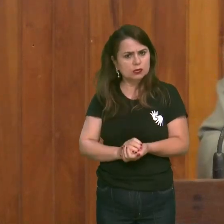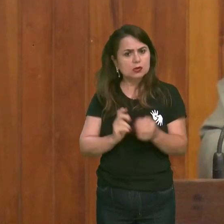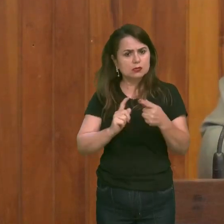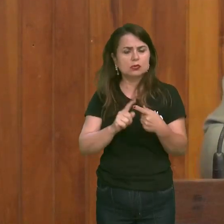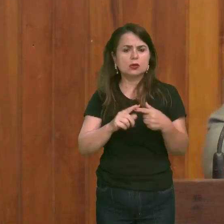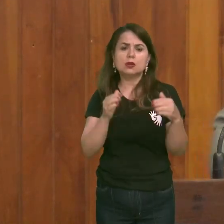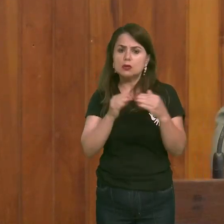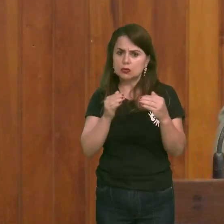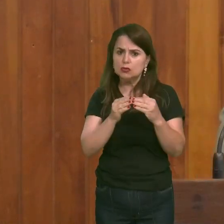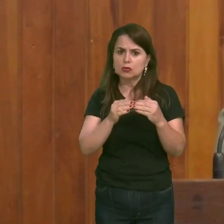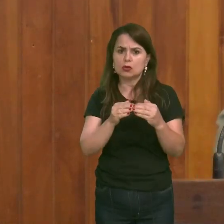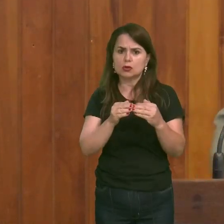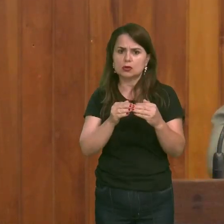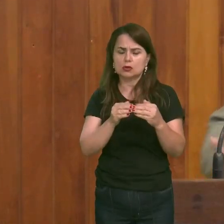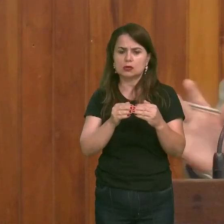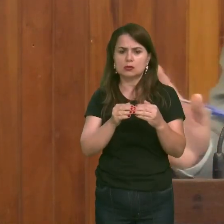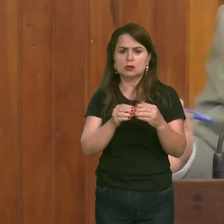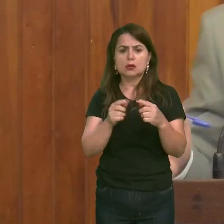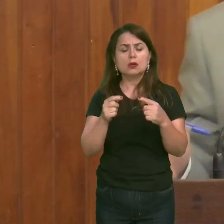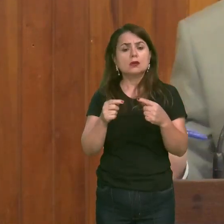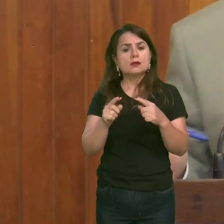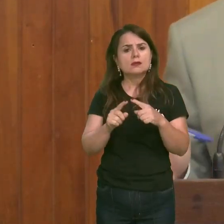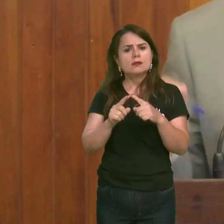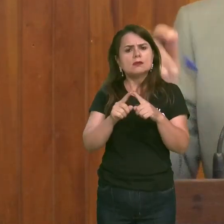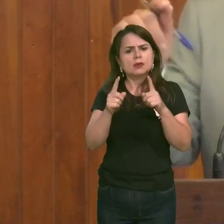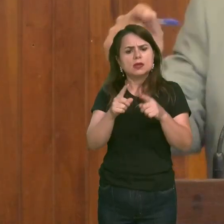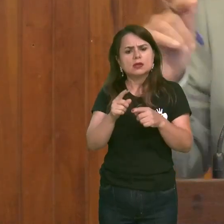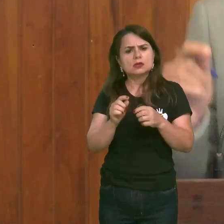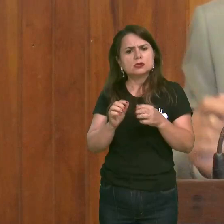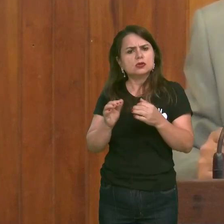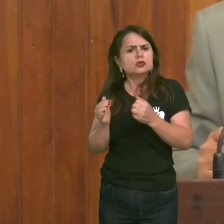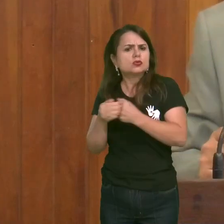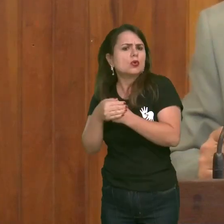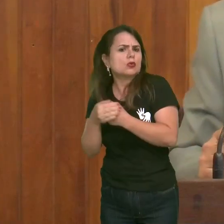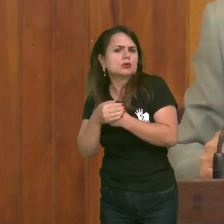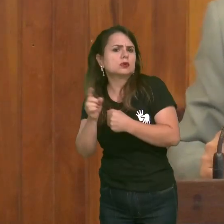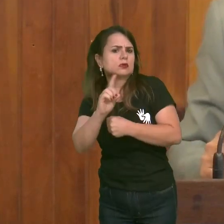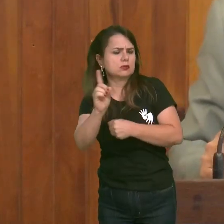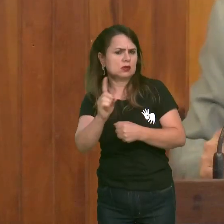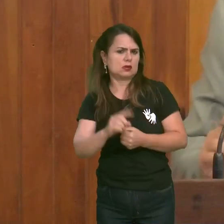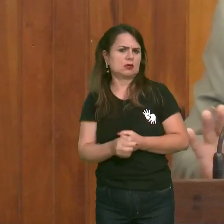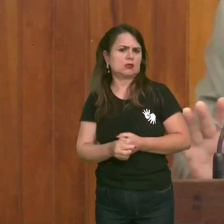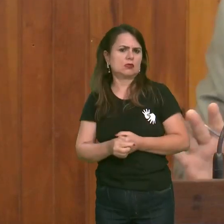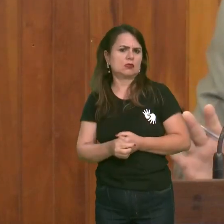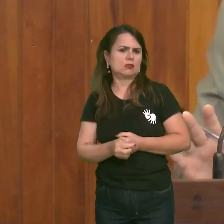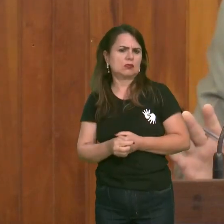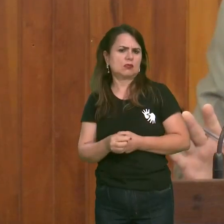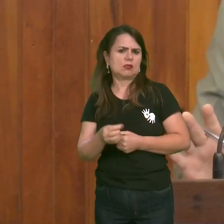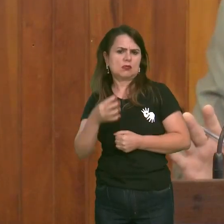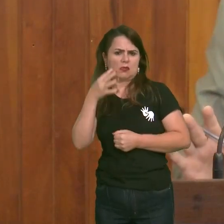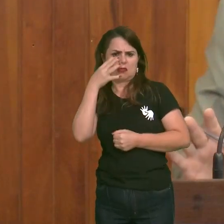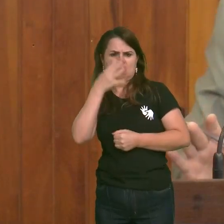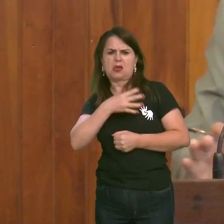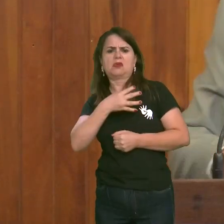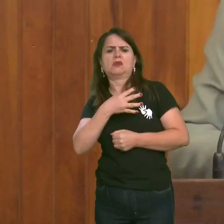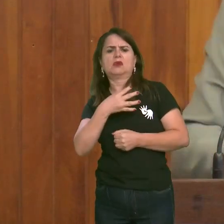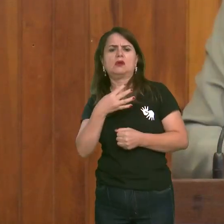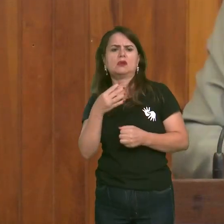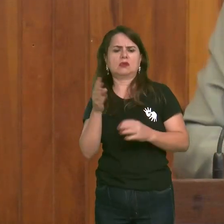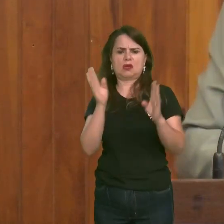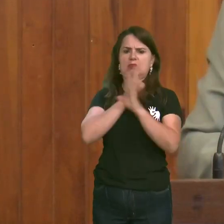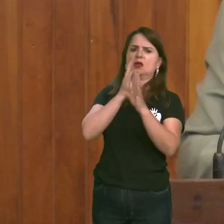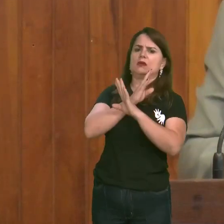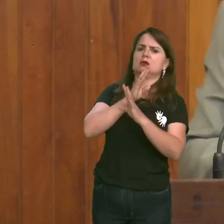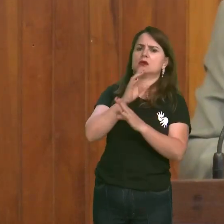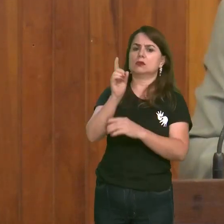em acordo mas não nas escondida não com chefe de gabinete botando o dedo na cara de vereador na minha não colocou Então